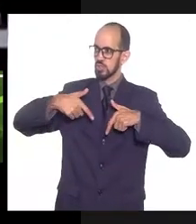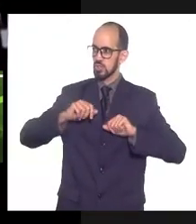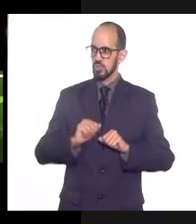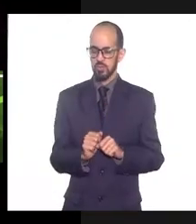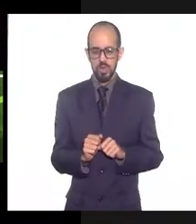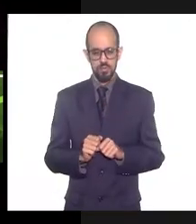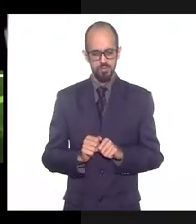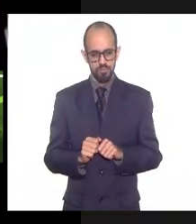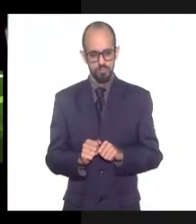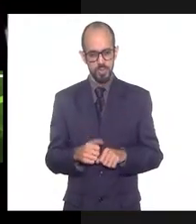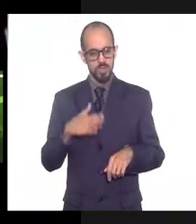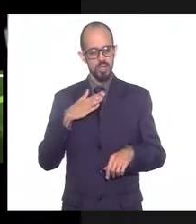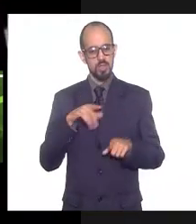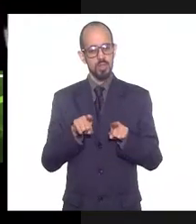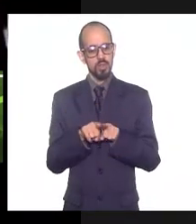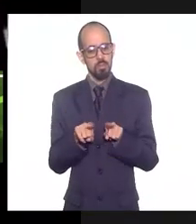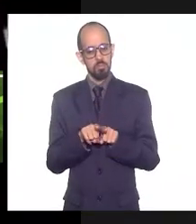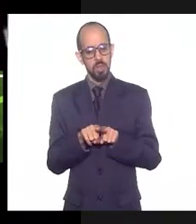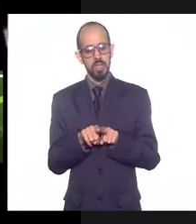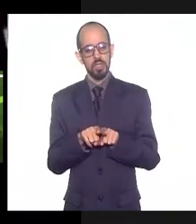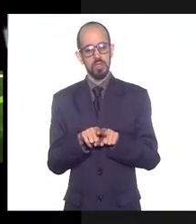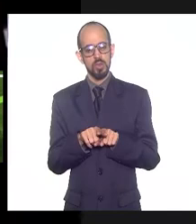Saiba que isso